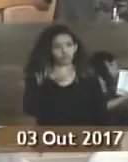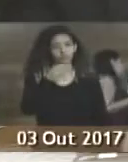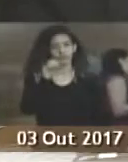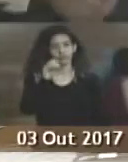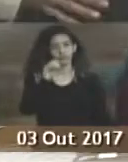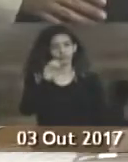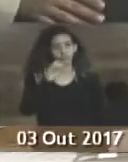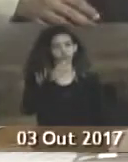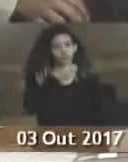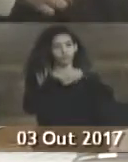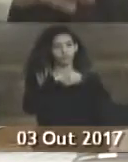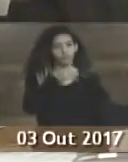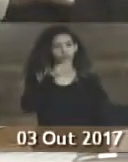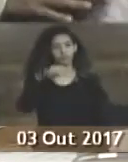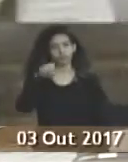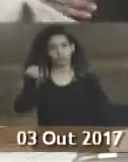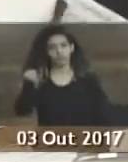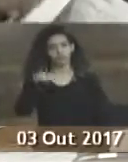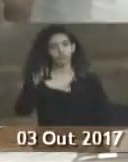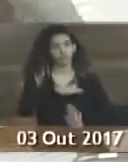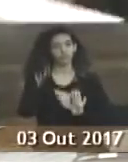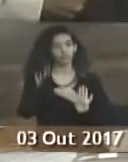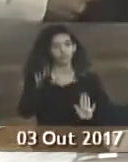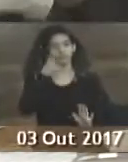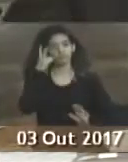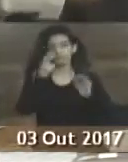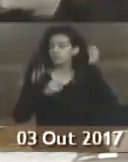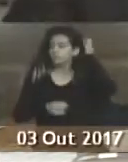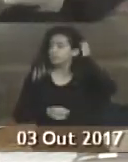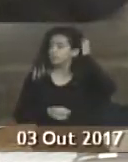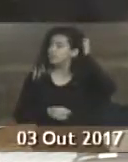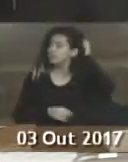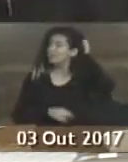998 e 999, respectivamente, todos de autoria desse vereador.